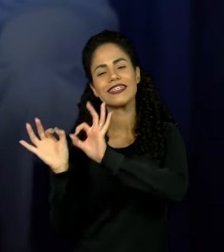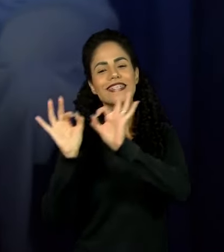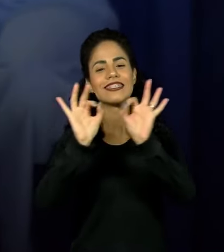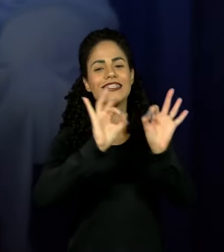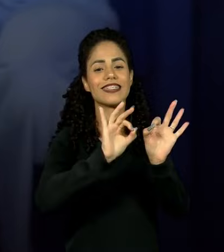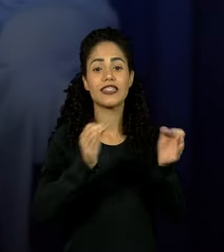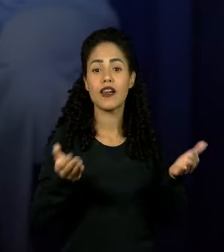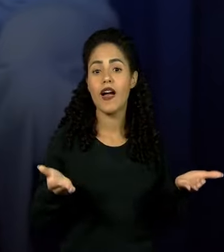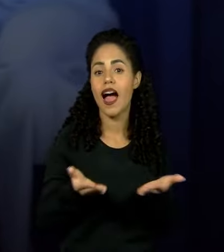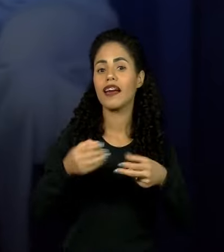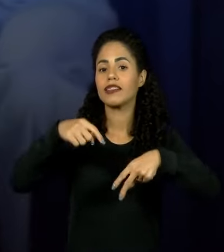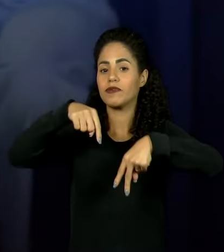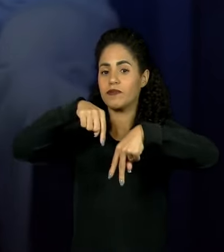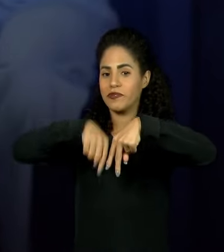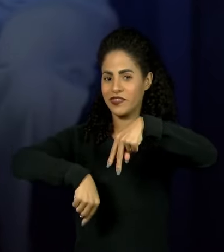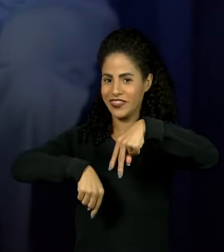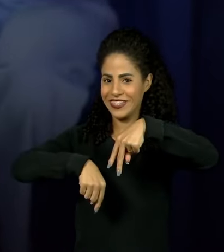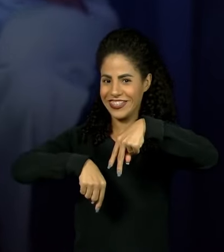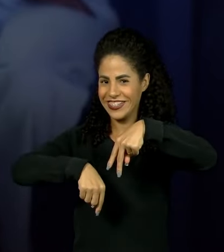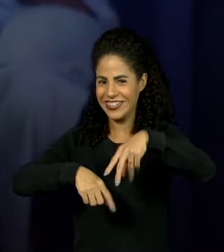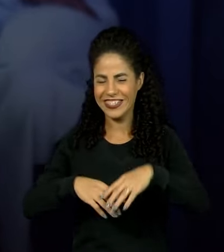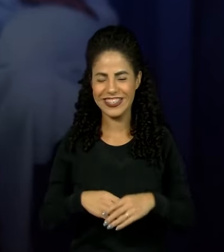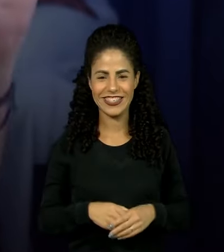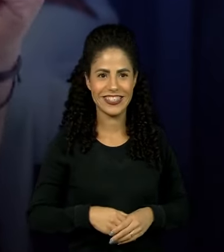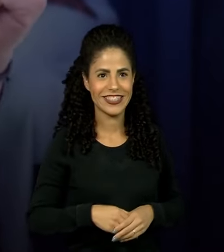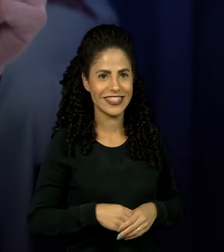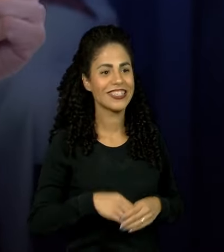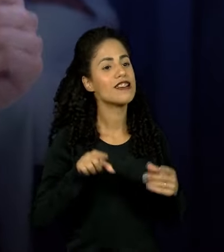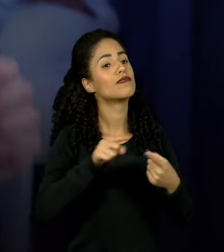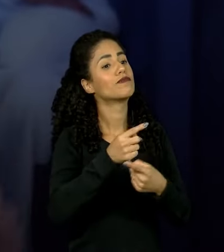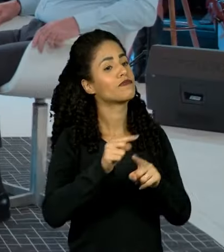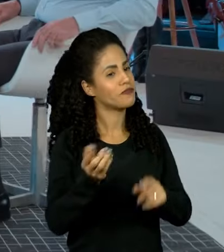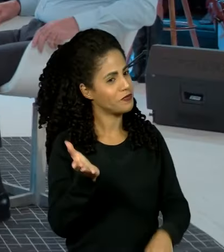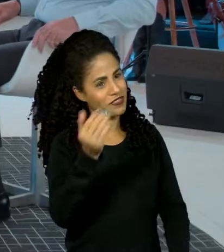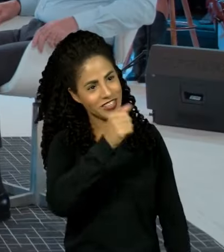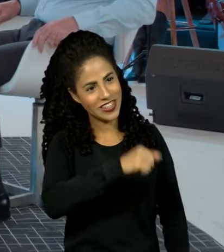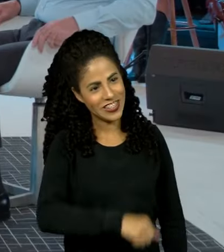nosso Arena dos saberes vamos de